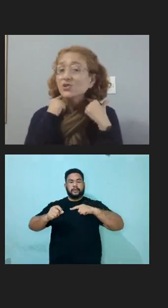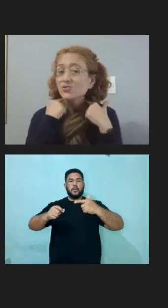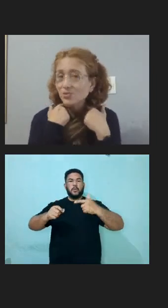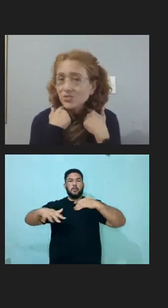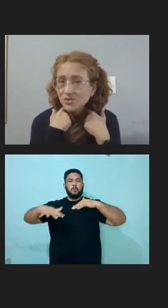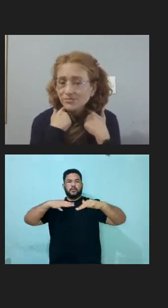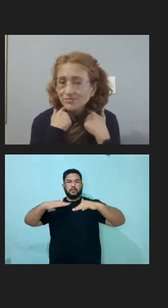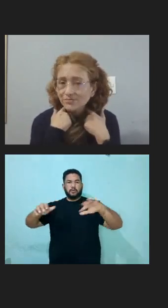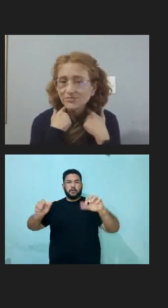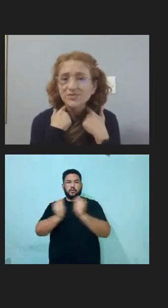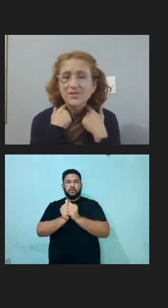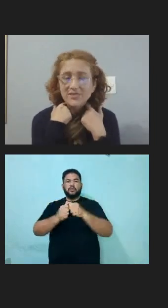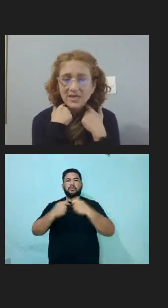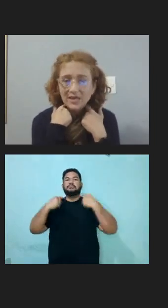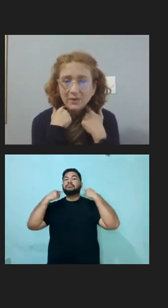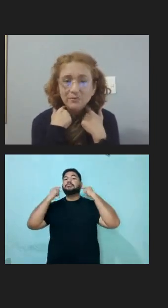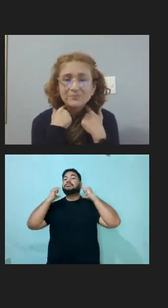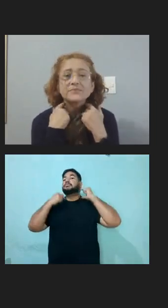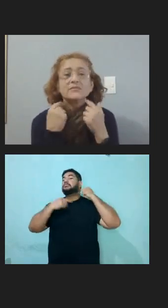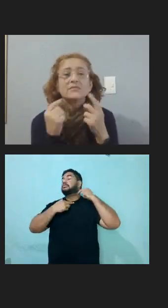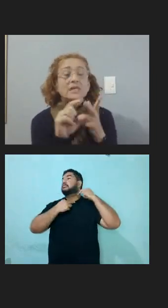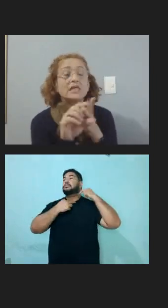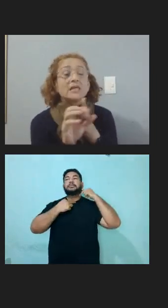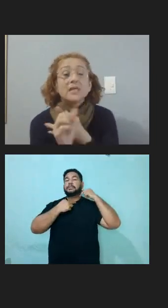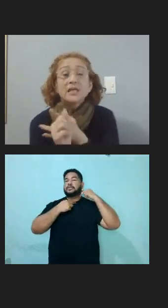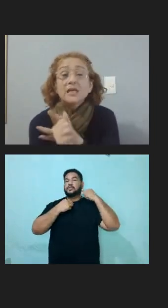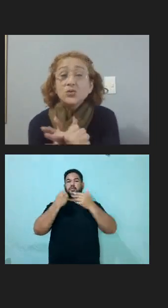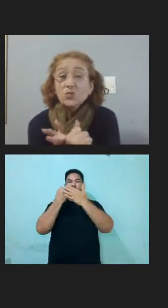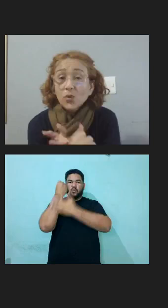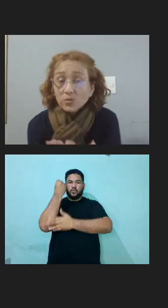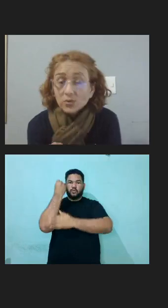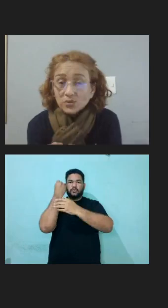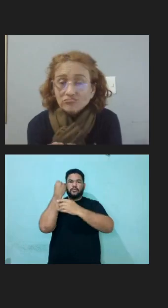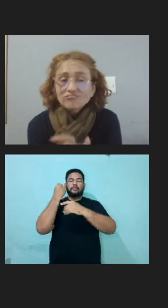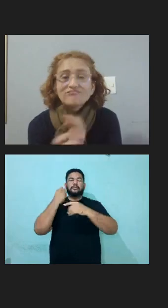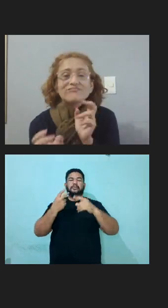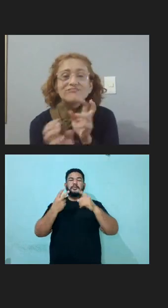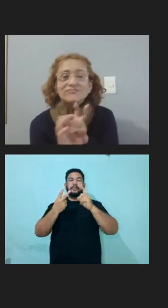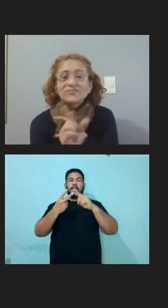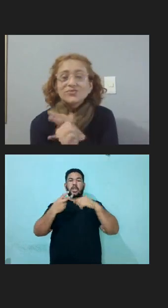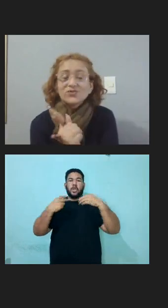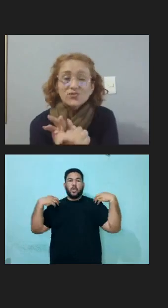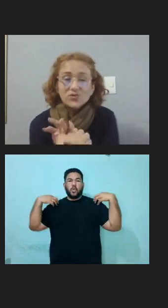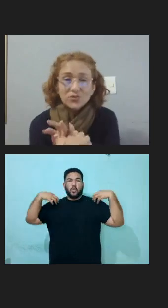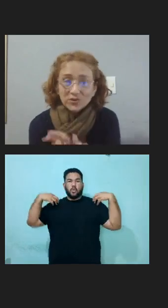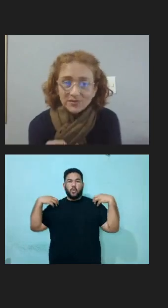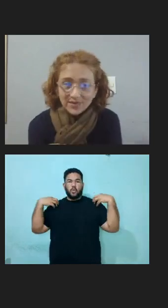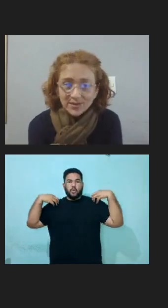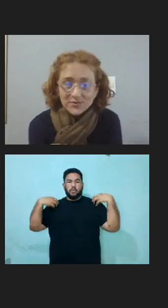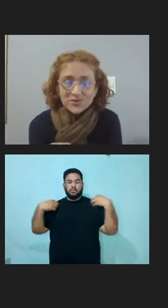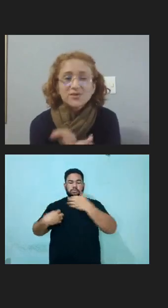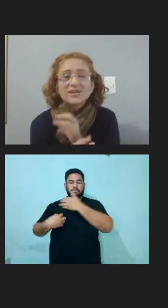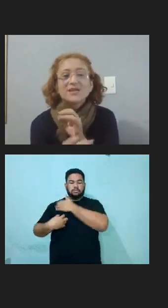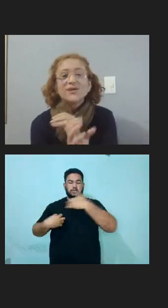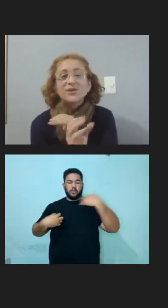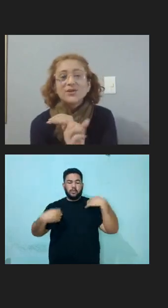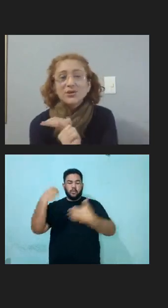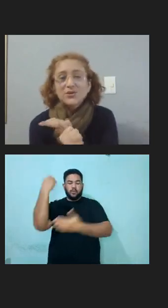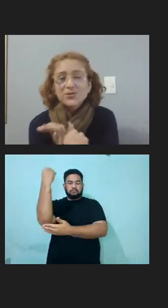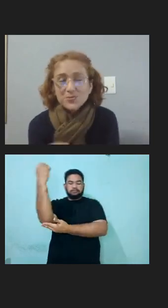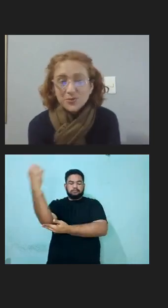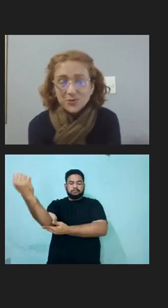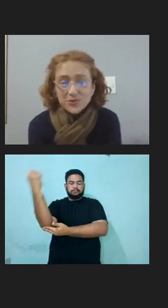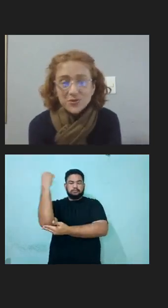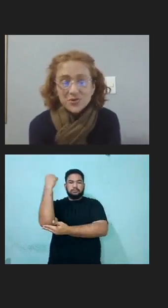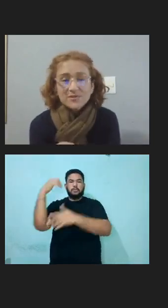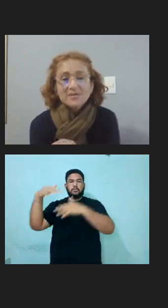do pescoço, do cervical, né? Do ombro, dos cotovelos,